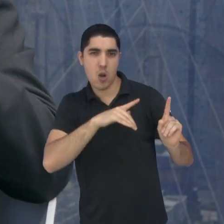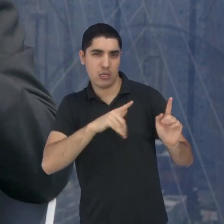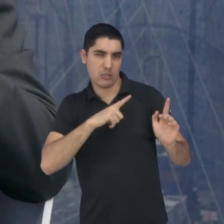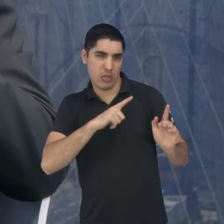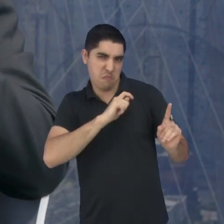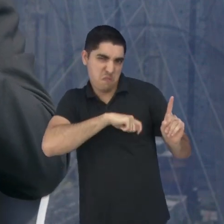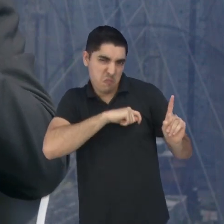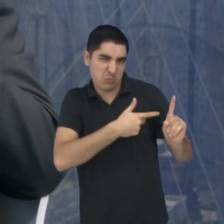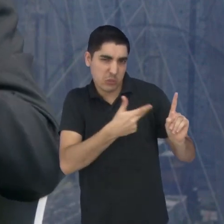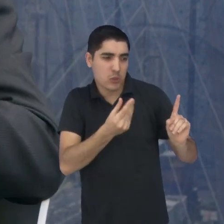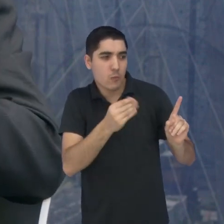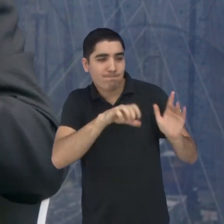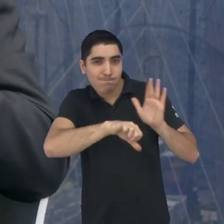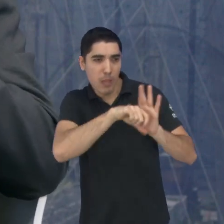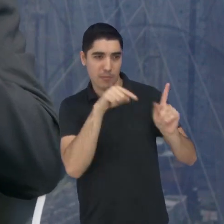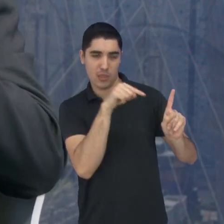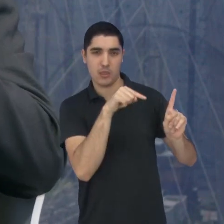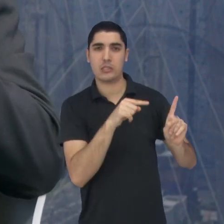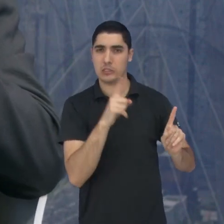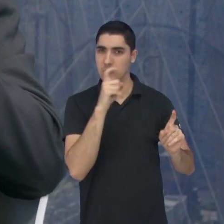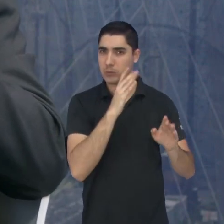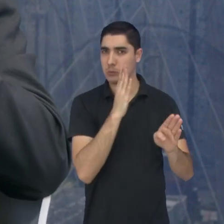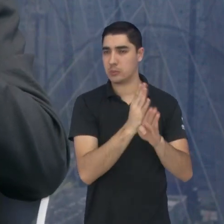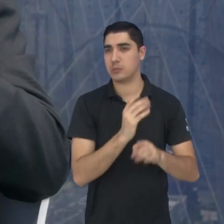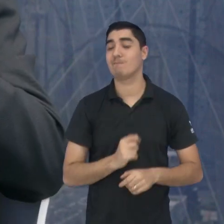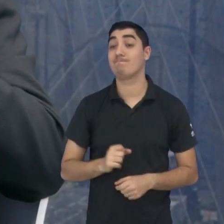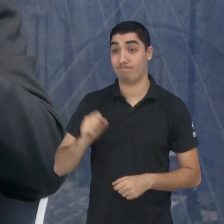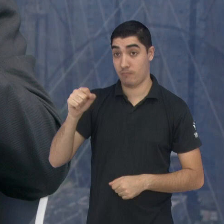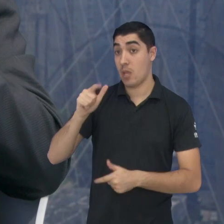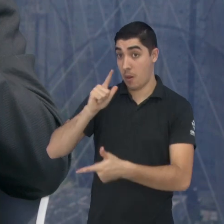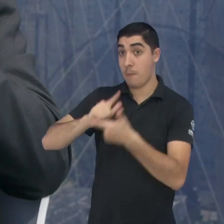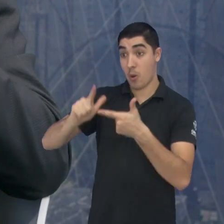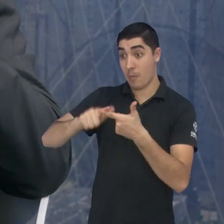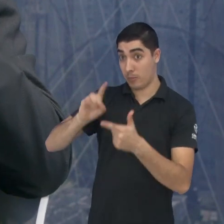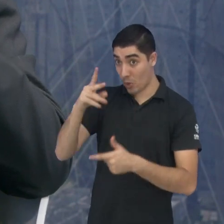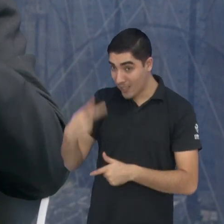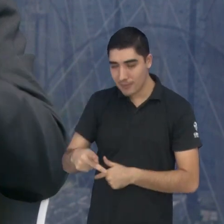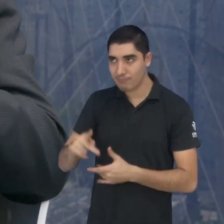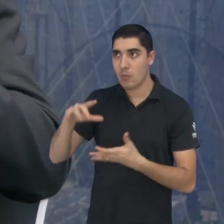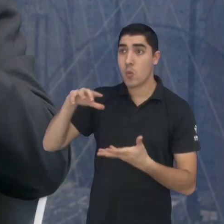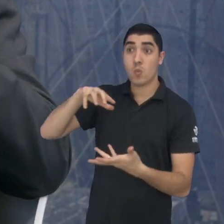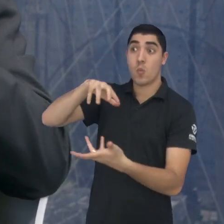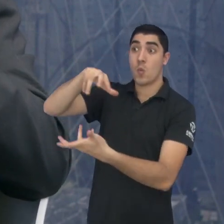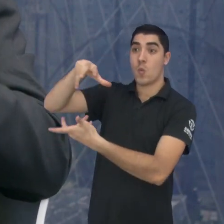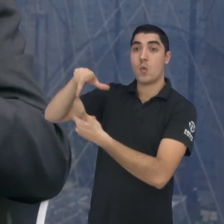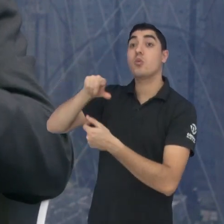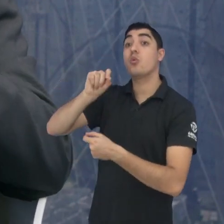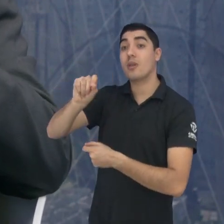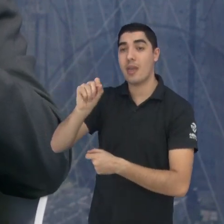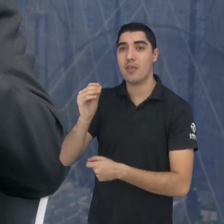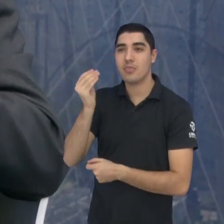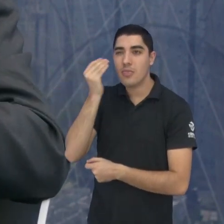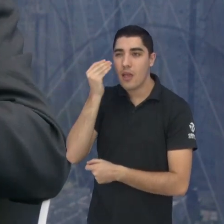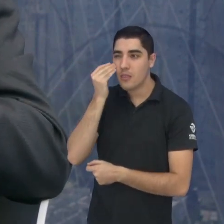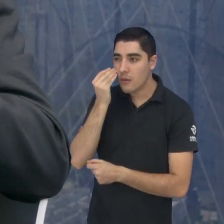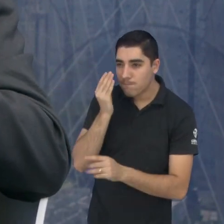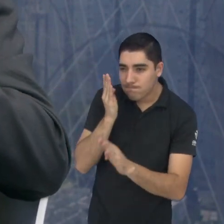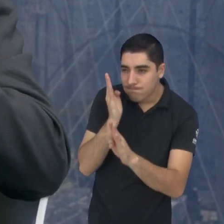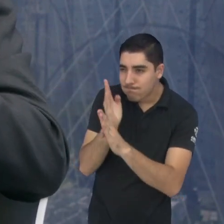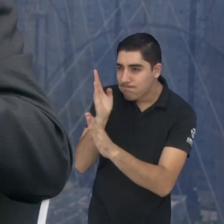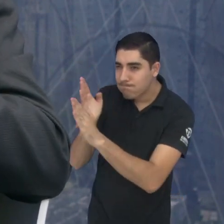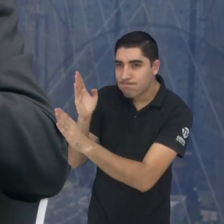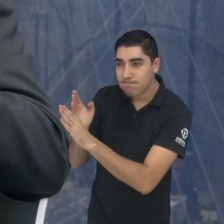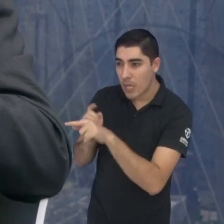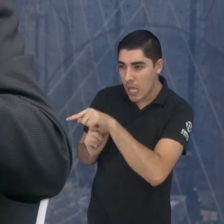é um problema global. A tentativa, né, a perseguição para se buscar reprimir